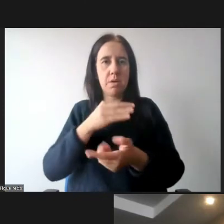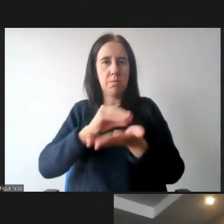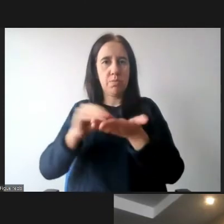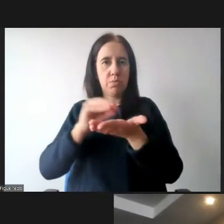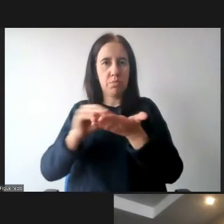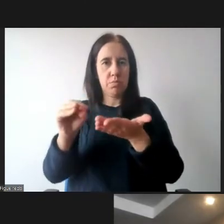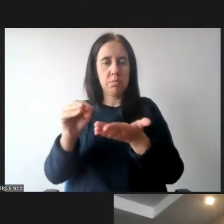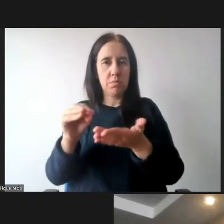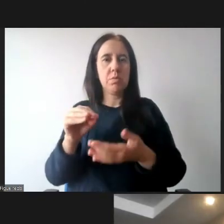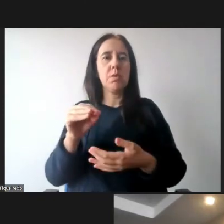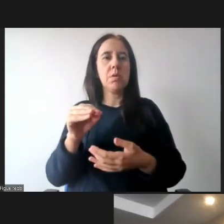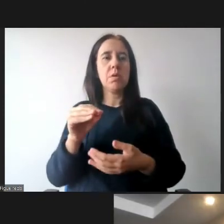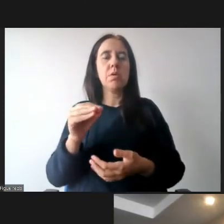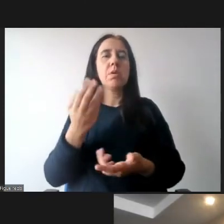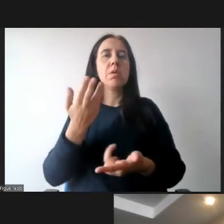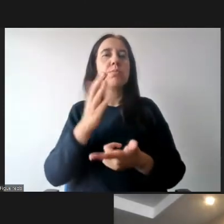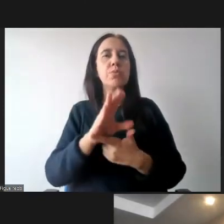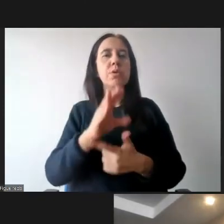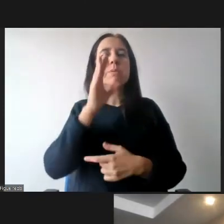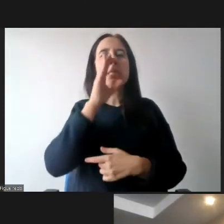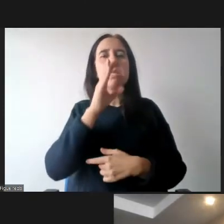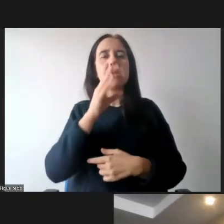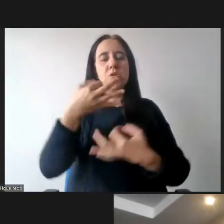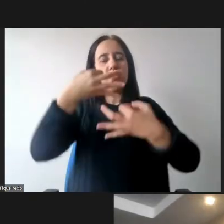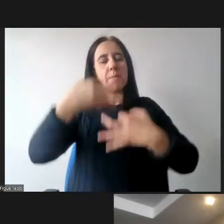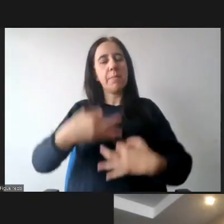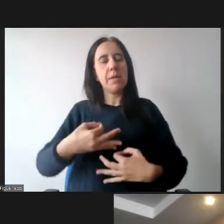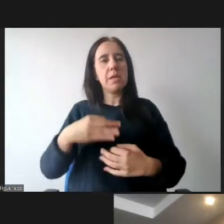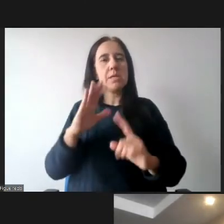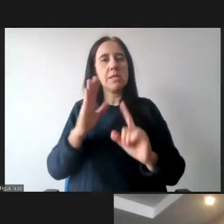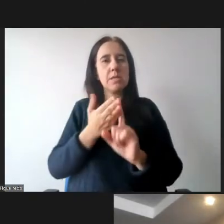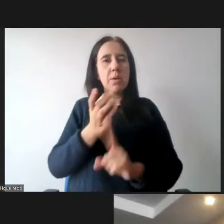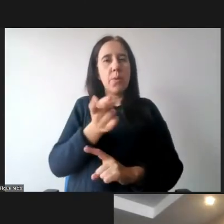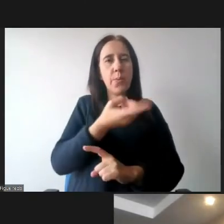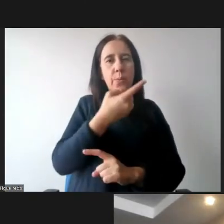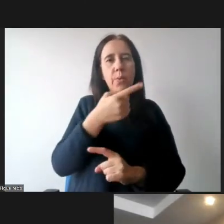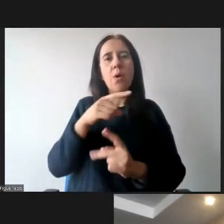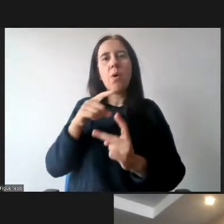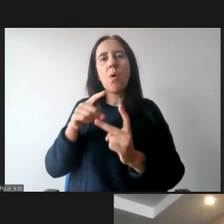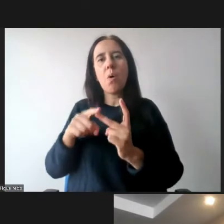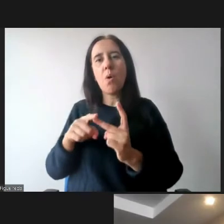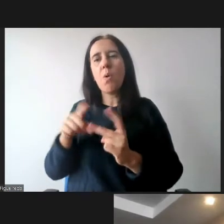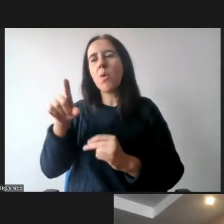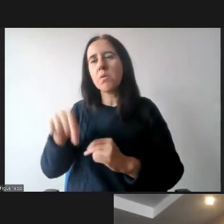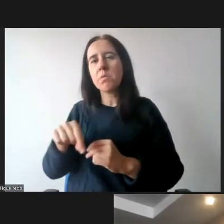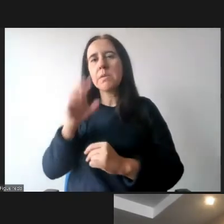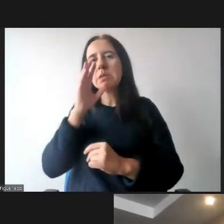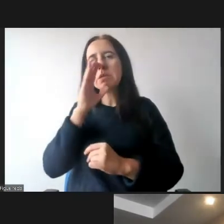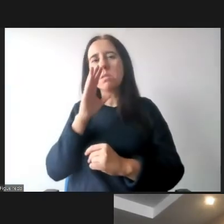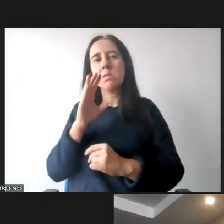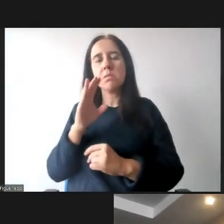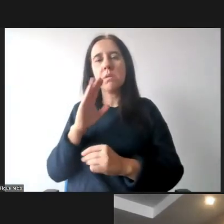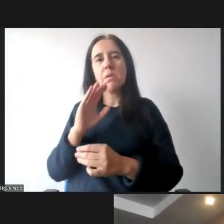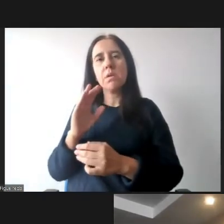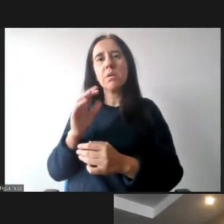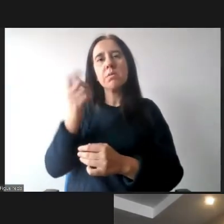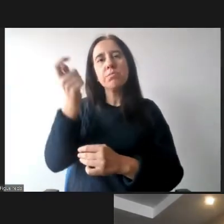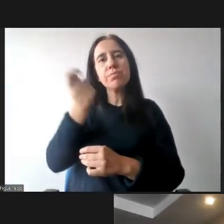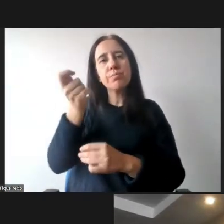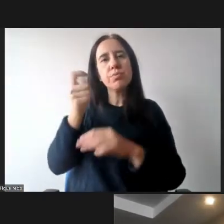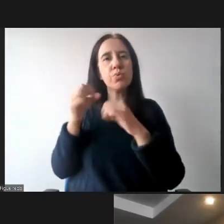desde a aplicação, por exemplo, de uma sanção disciplinar até à concessão de uma prestação social.